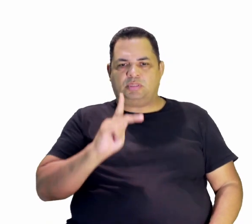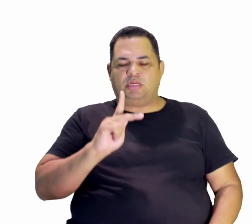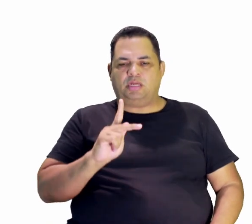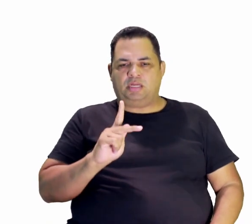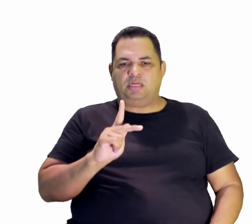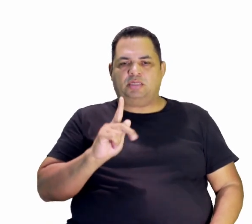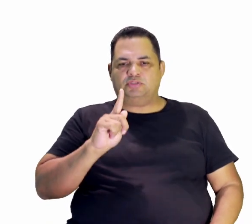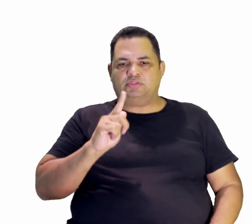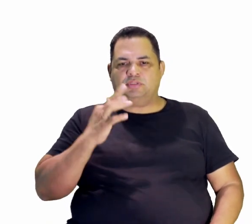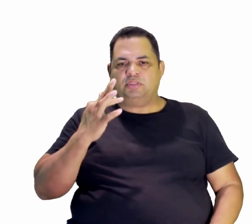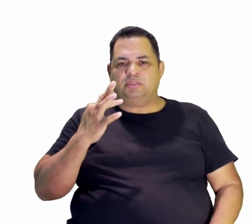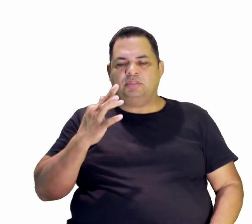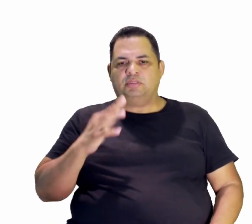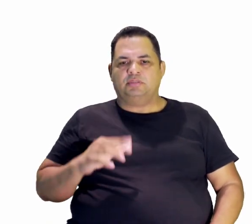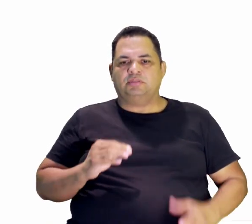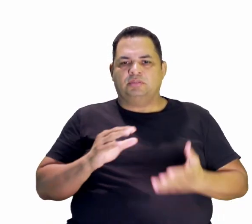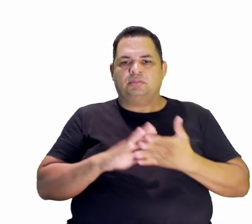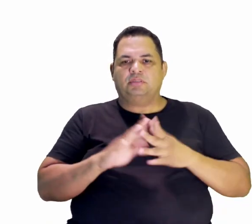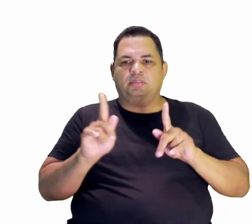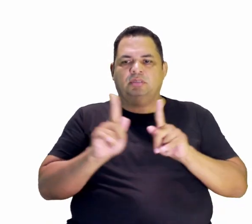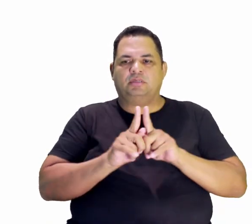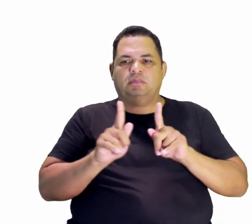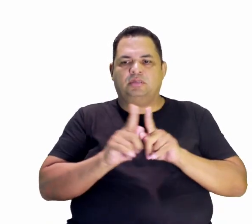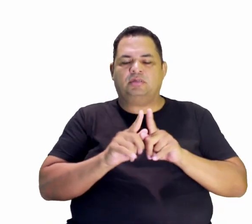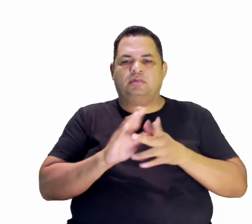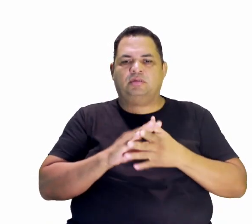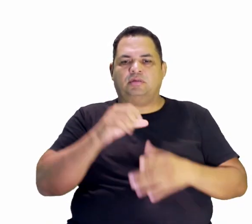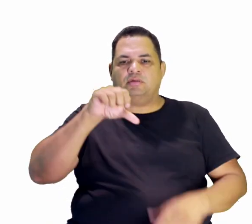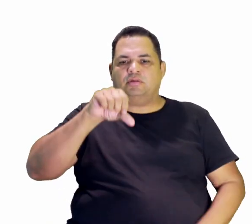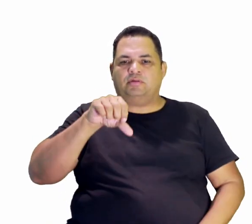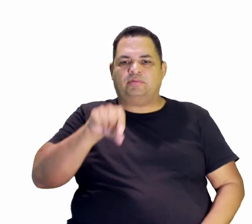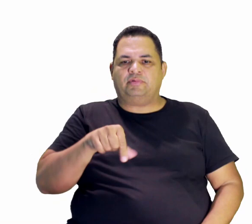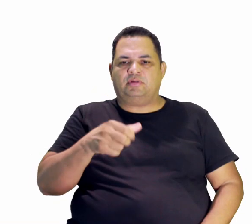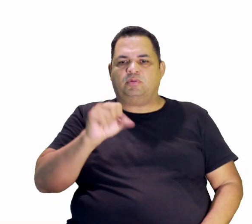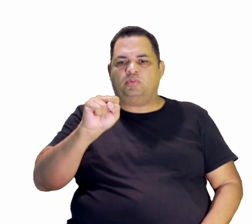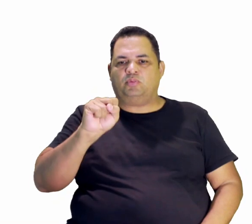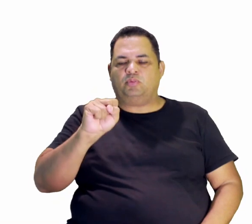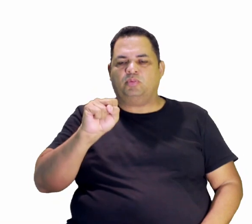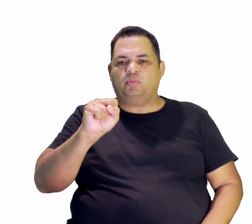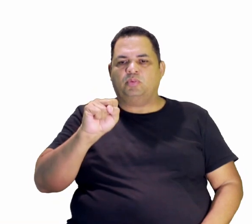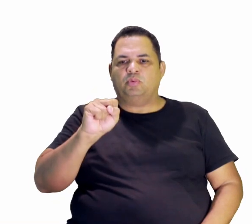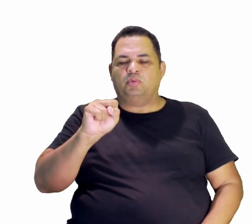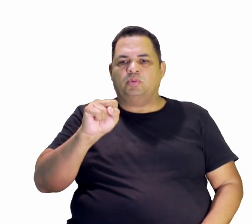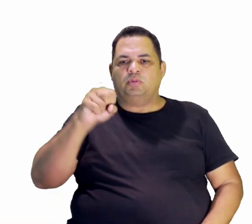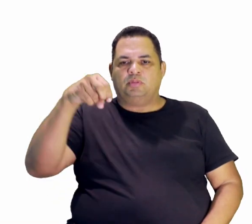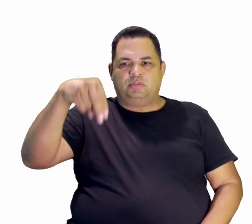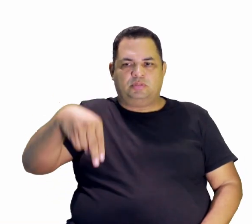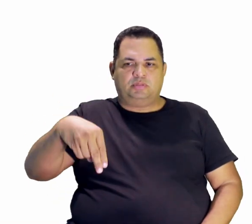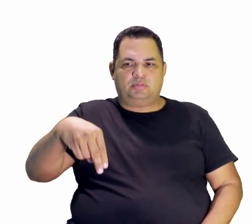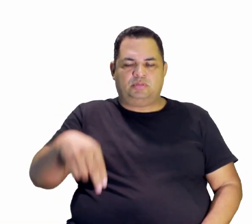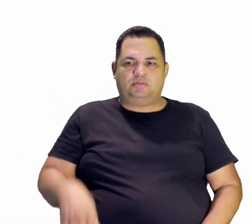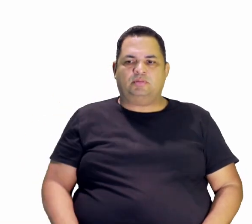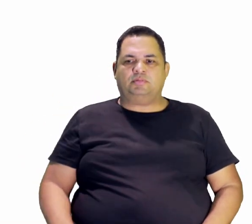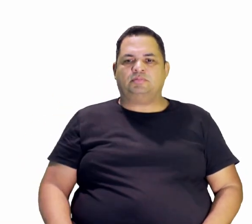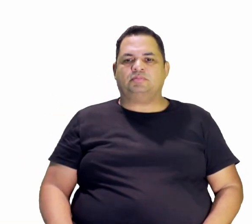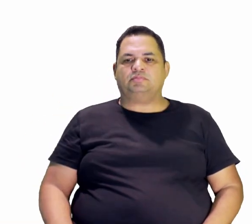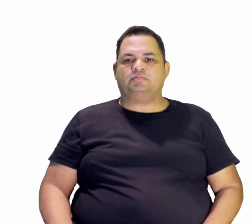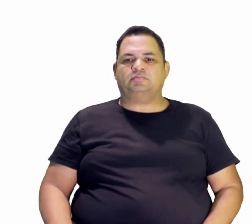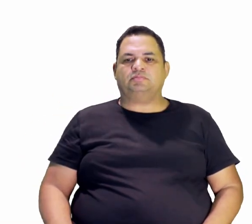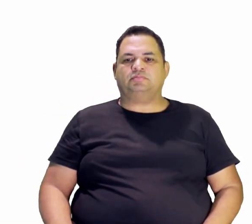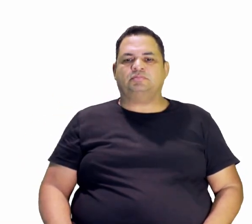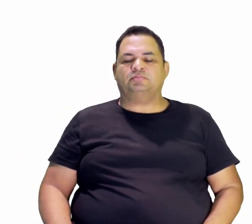da gravidade. Lembra que a gravidade é aproximadamente 9,8 metros por segundo ao quadrado? Então, também é 9,8